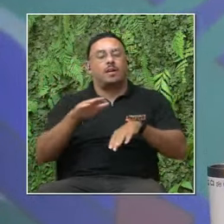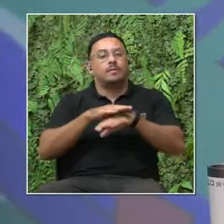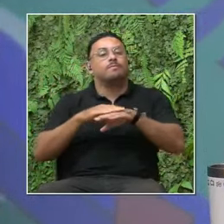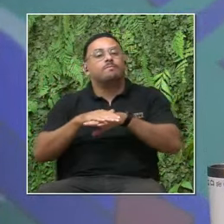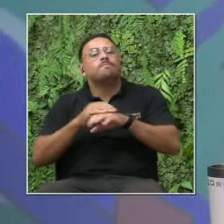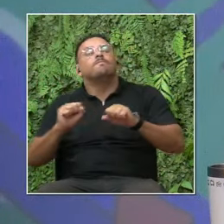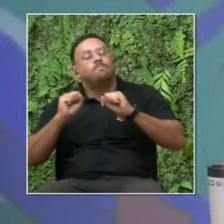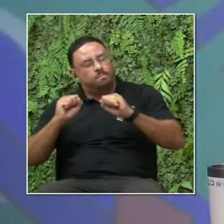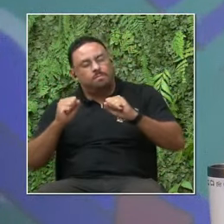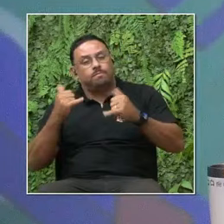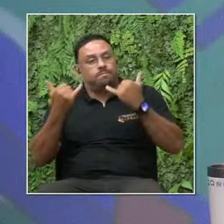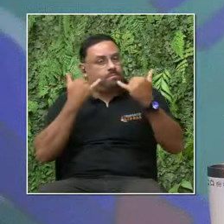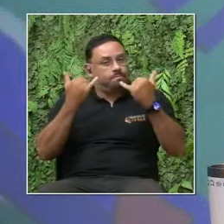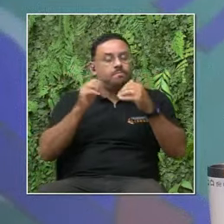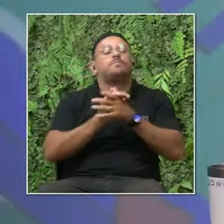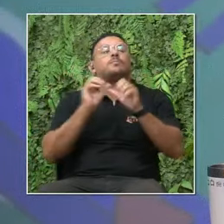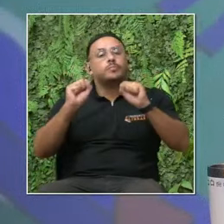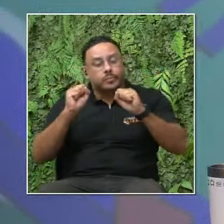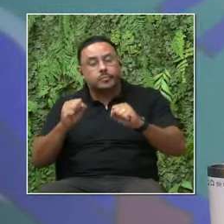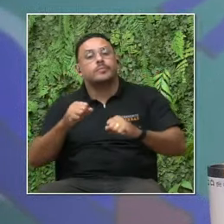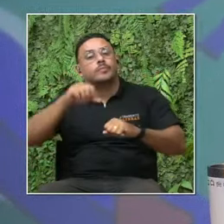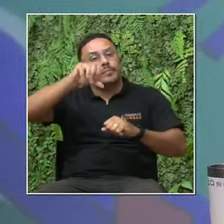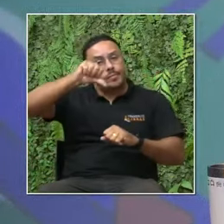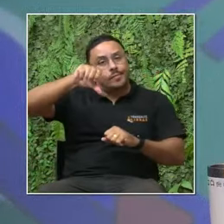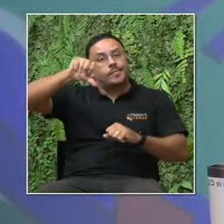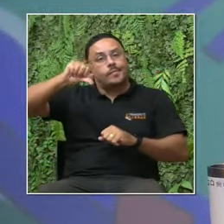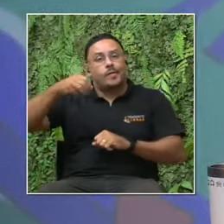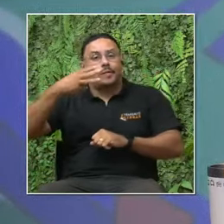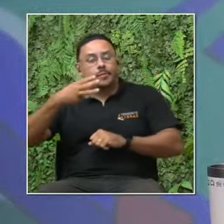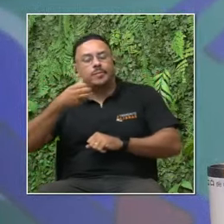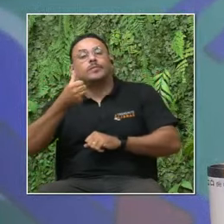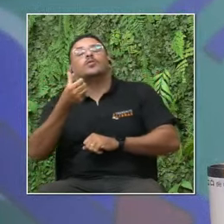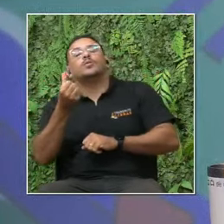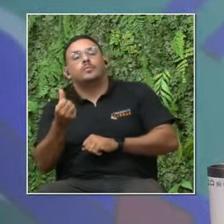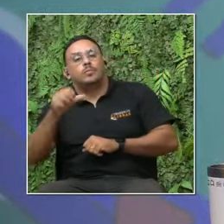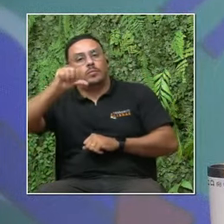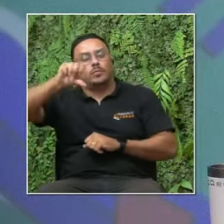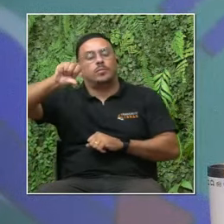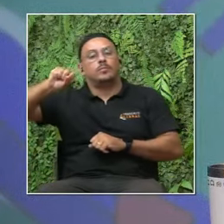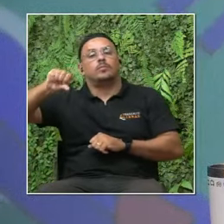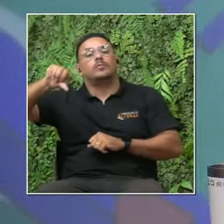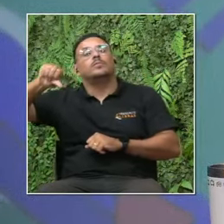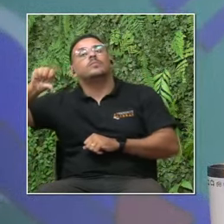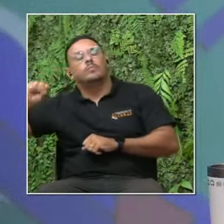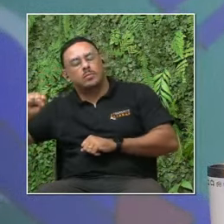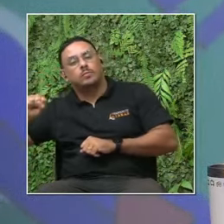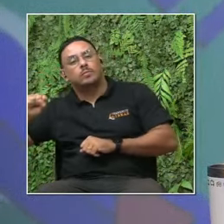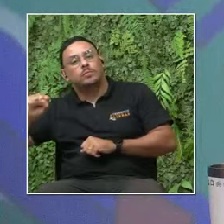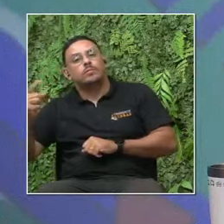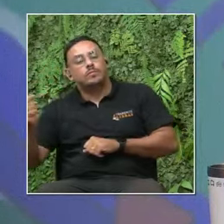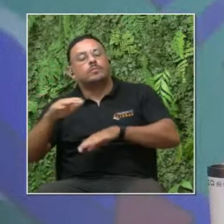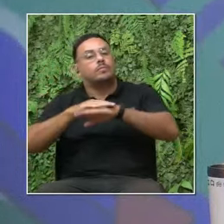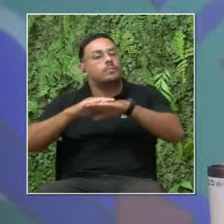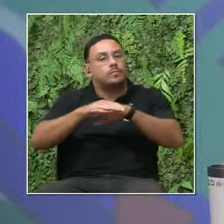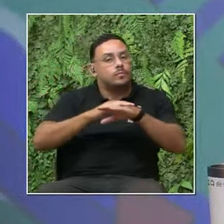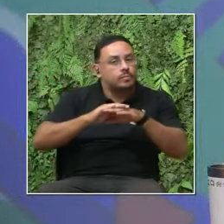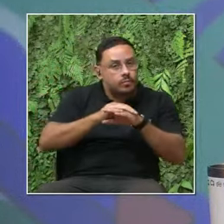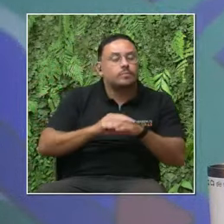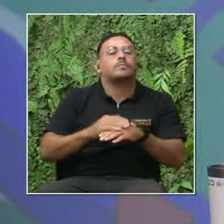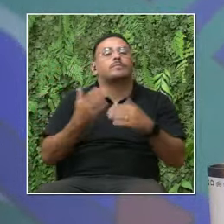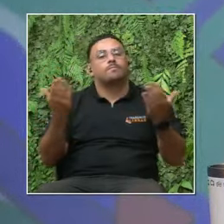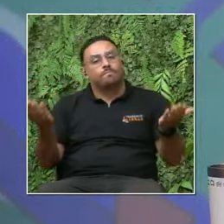você pode participar do papo 9936 9898 depois do intervalo eu converso com os nossos